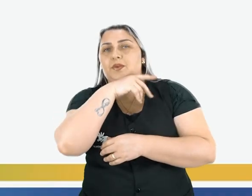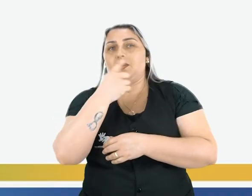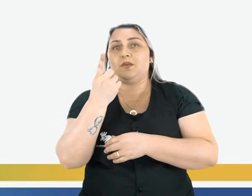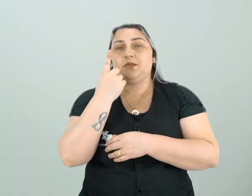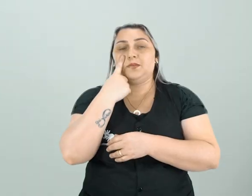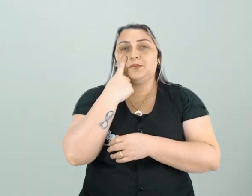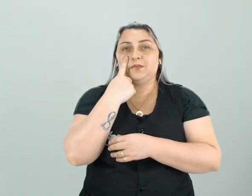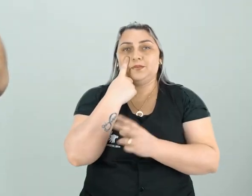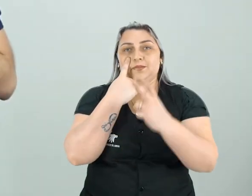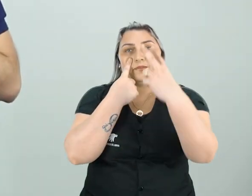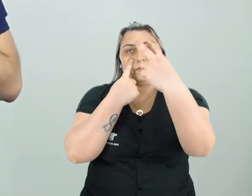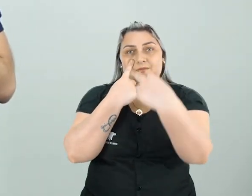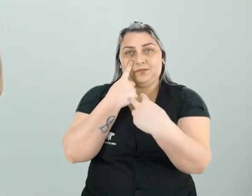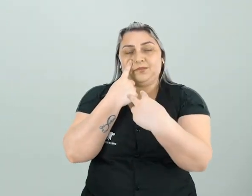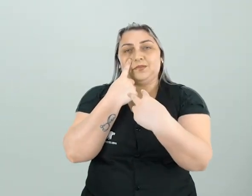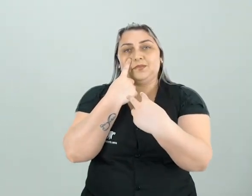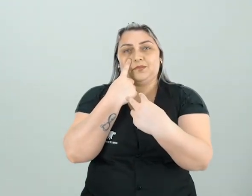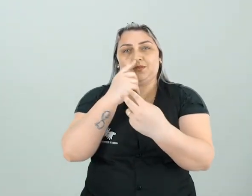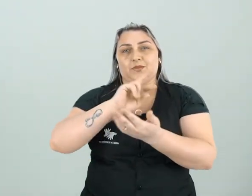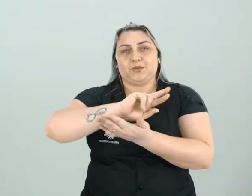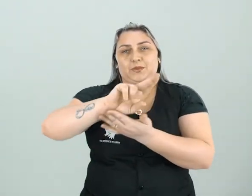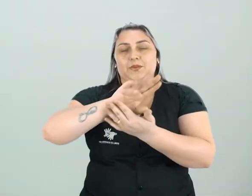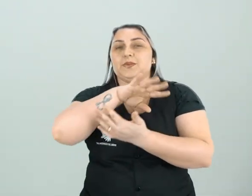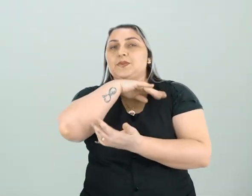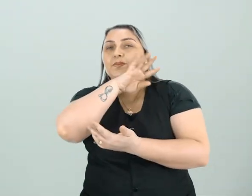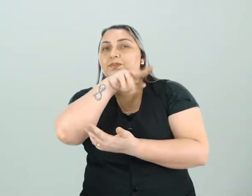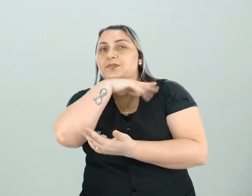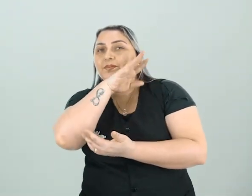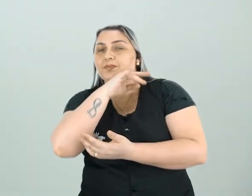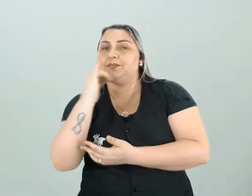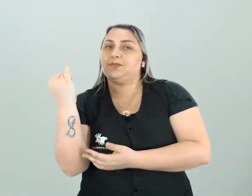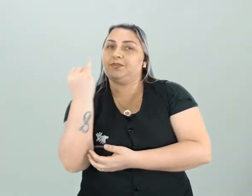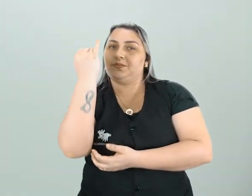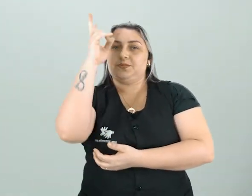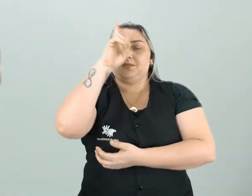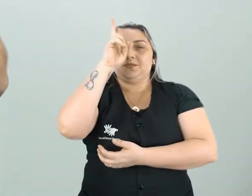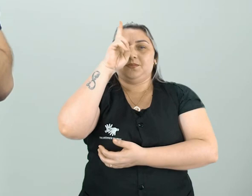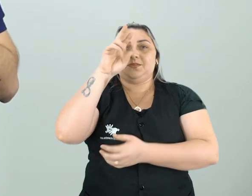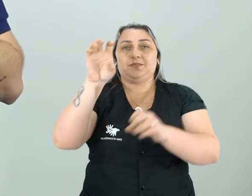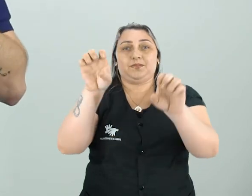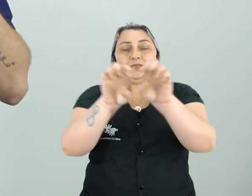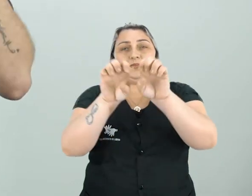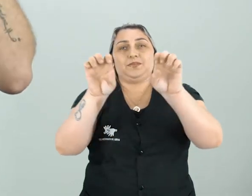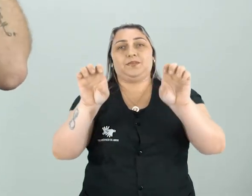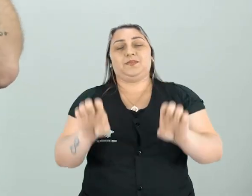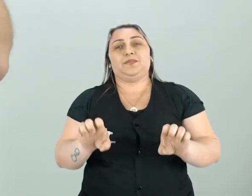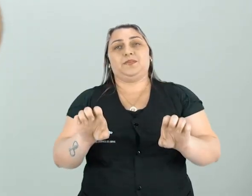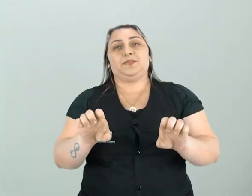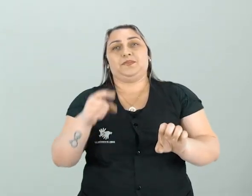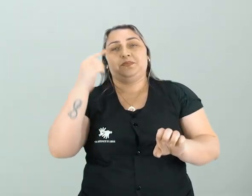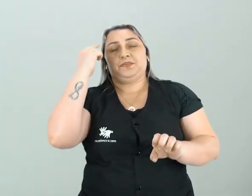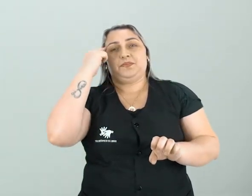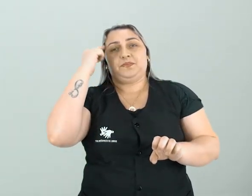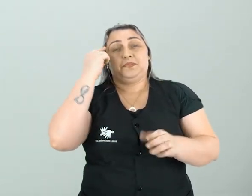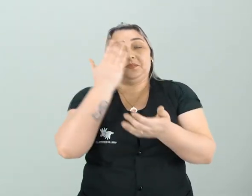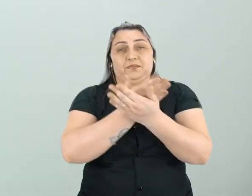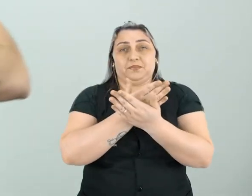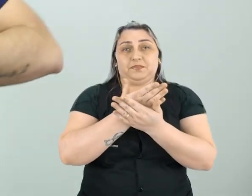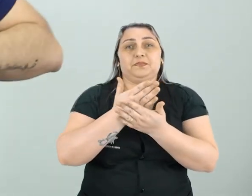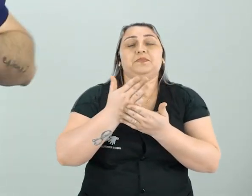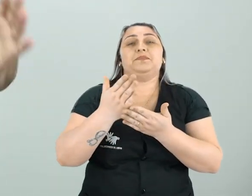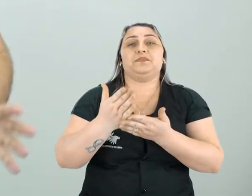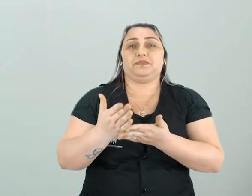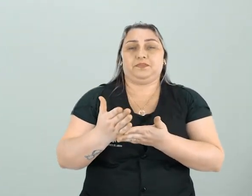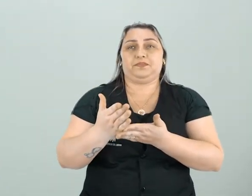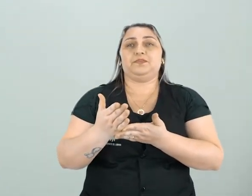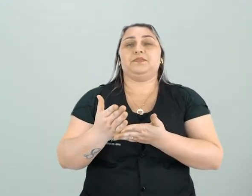para mim, tantos e tantos outros animais. É importante lembrar também que é uma estrutura que nós devemos imaginar que ela tem um começo.